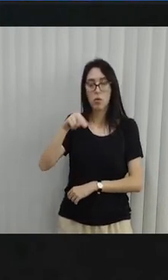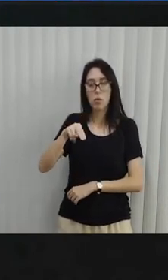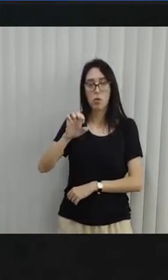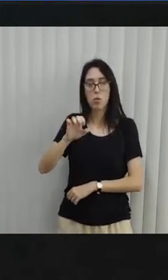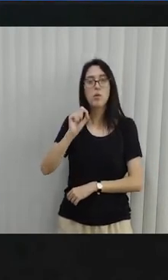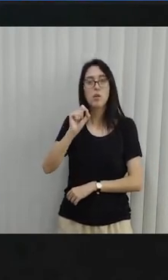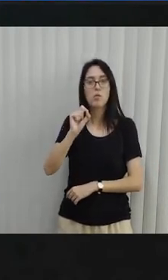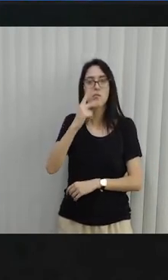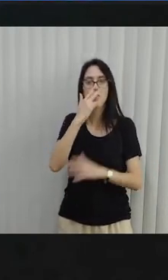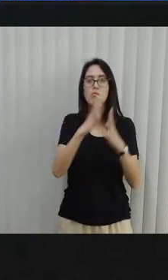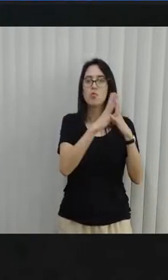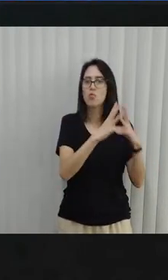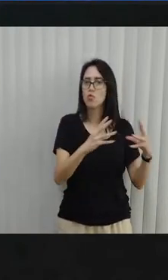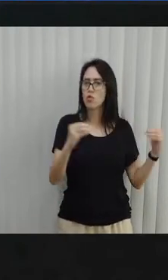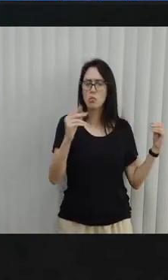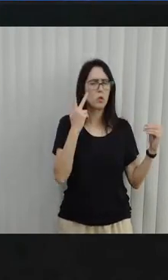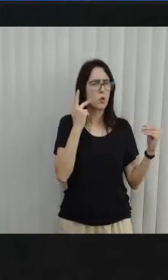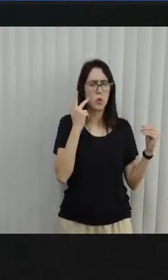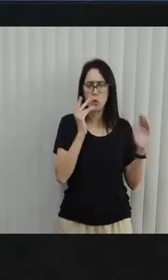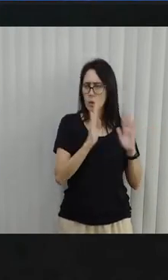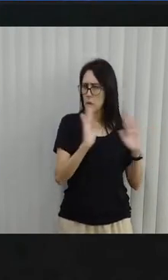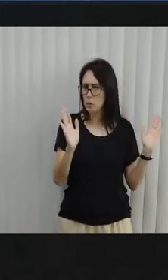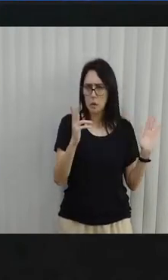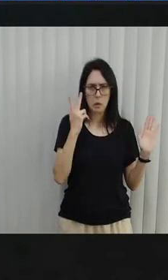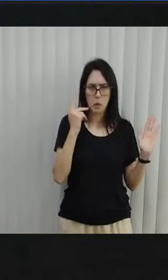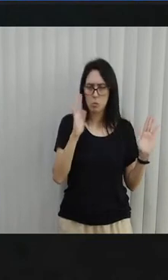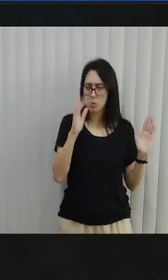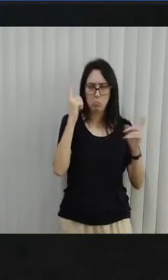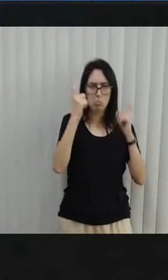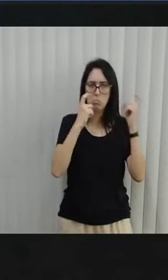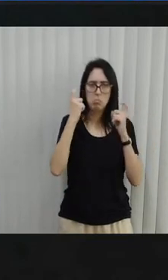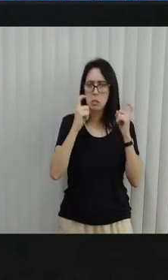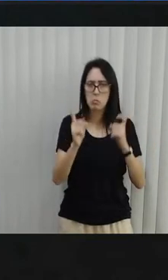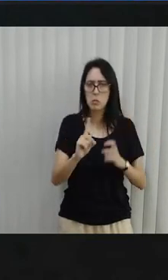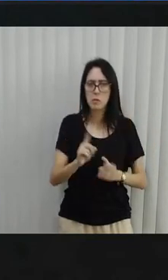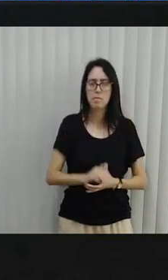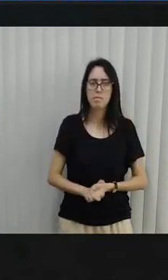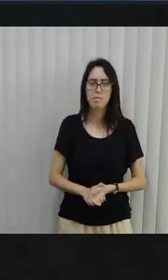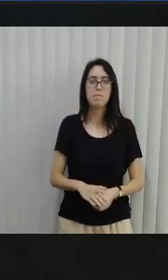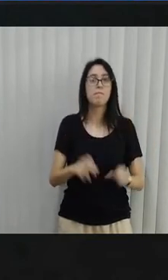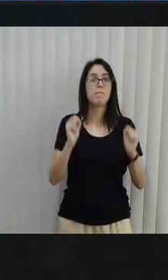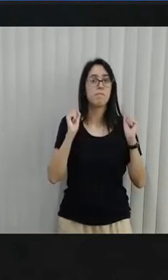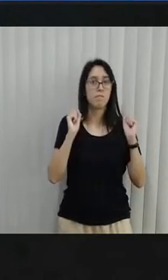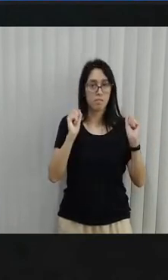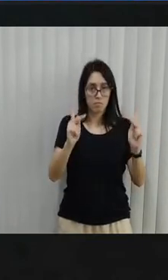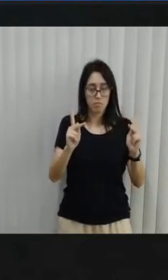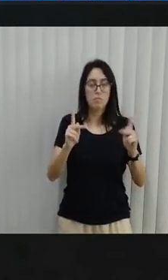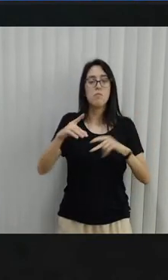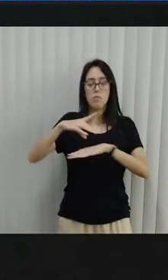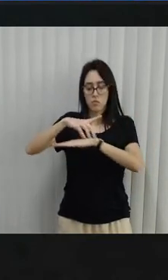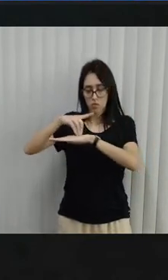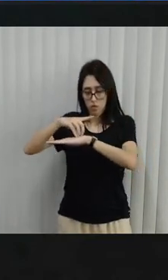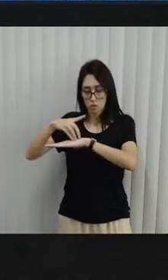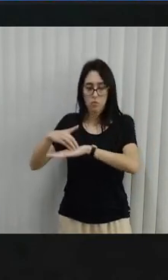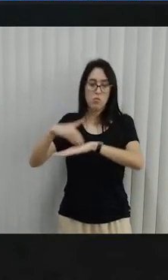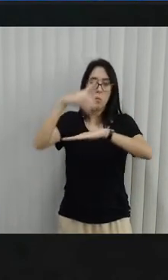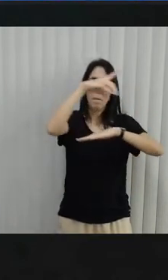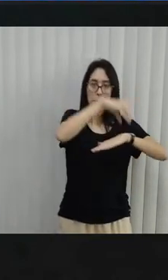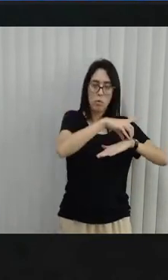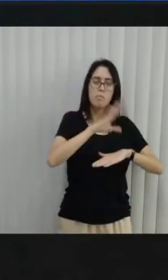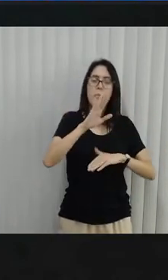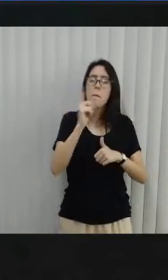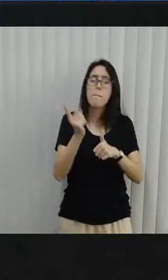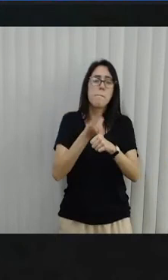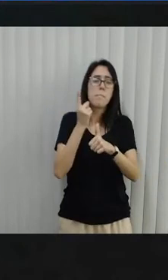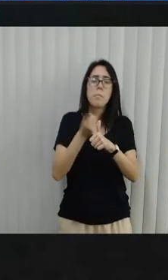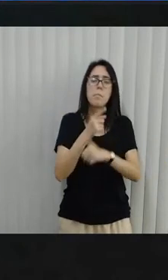ele desaparece. Isso é normal, tá bom, gente? Não precisa se preocupar. Beleza, vamos lá no Dino e vamos fazer agora o nosso Dino pular. Primeira coisa, para ele